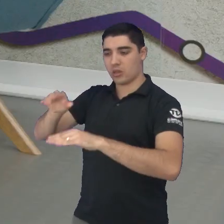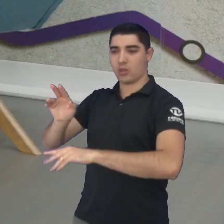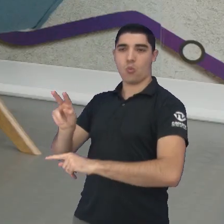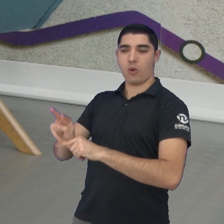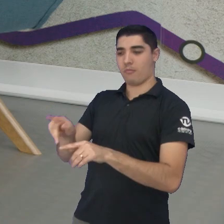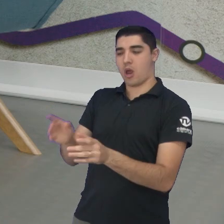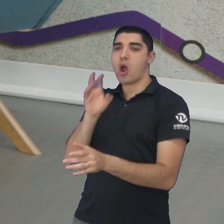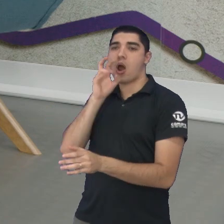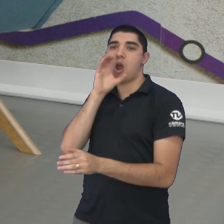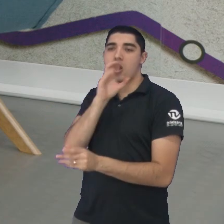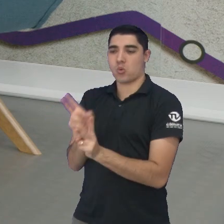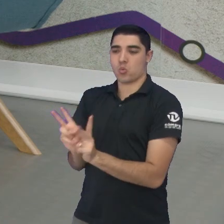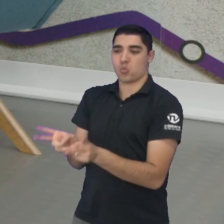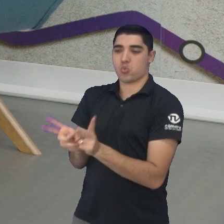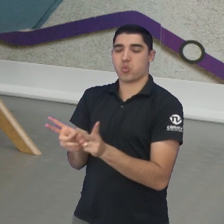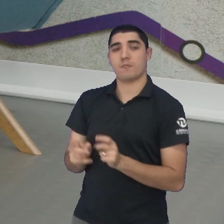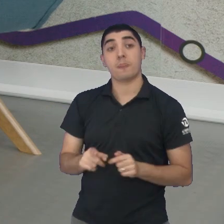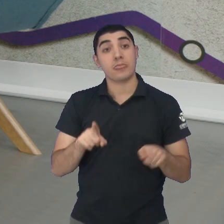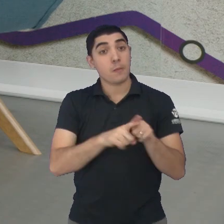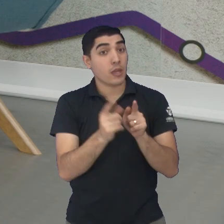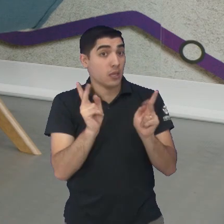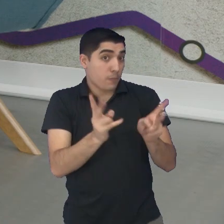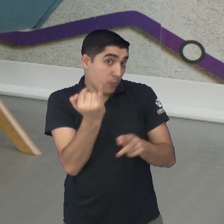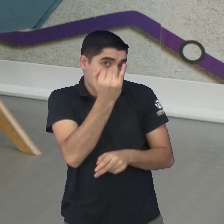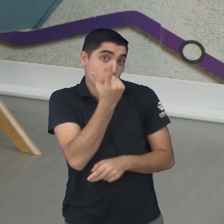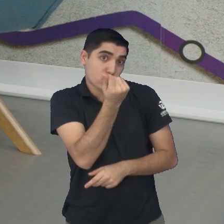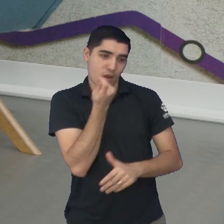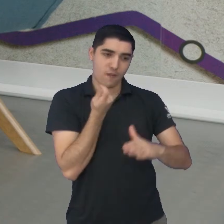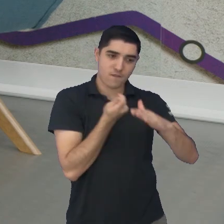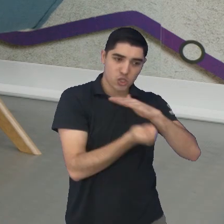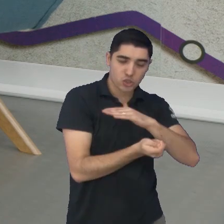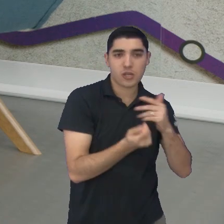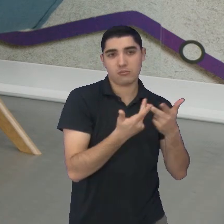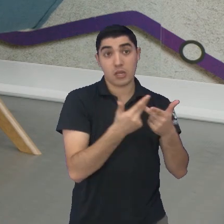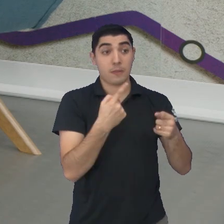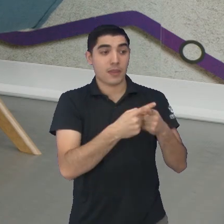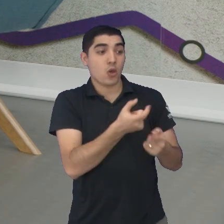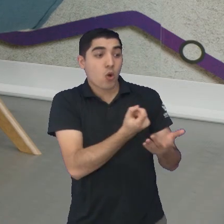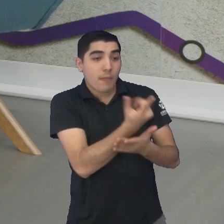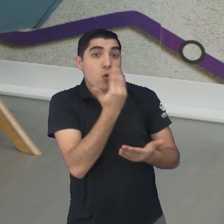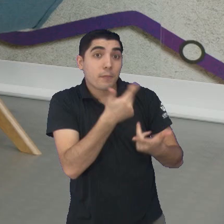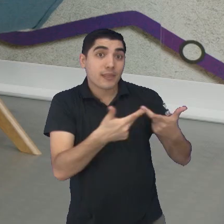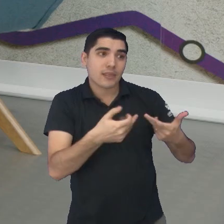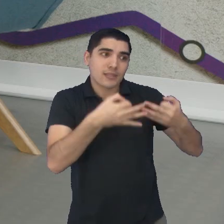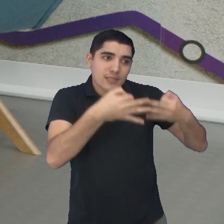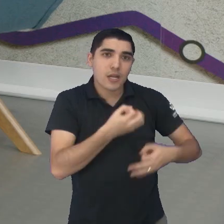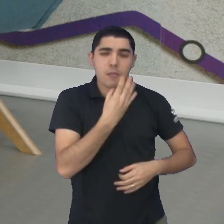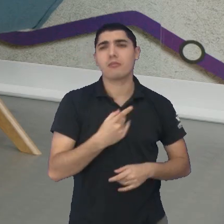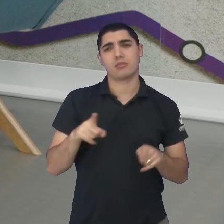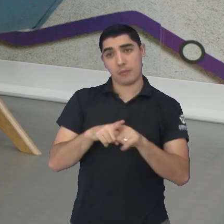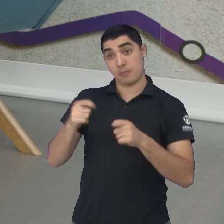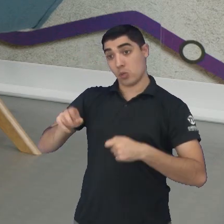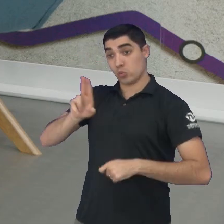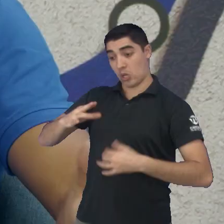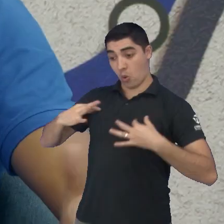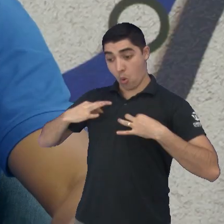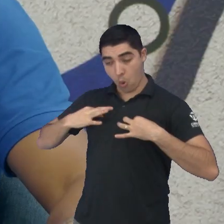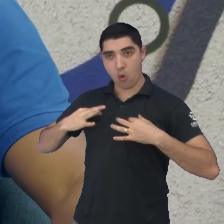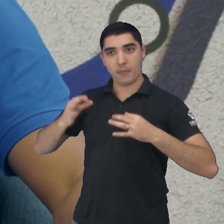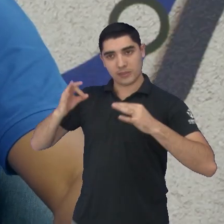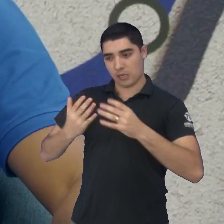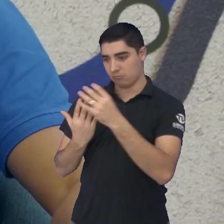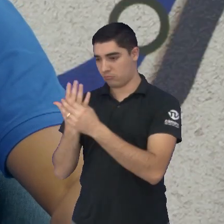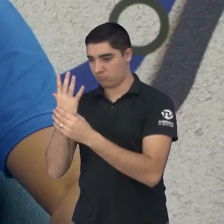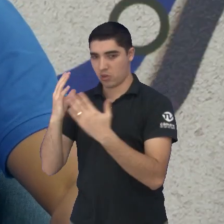uma vestimenta também, né? Sempre bem, Com porque certeza. você está mexendo Você com tá alimento, mexendo com né? alimento. Exatamente. Tem que estar muito bem vestido, né? Luvas, né? Quem